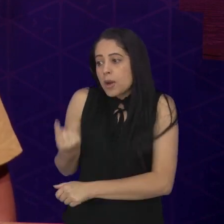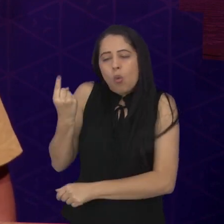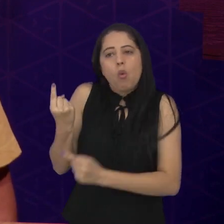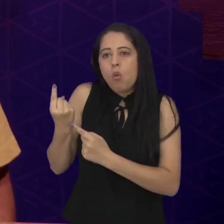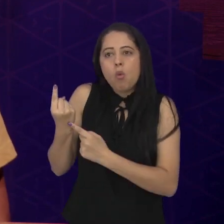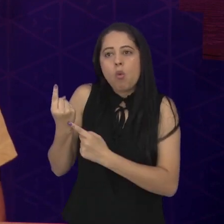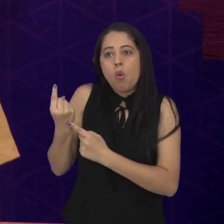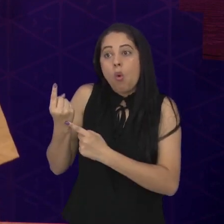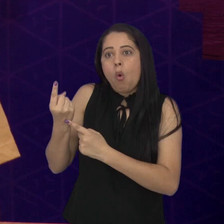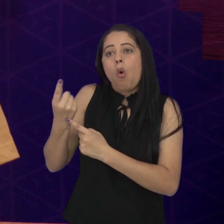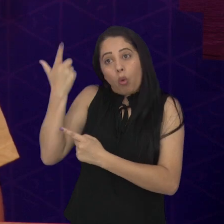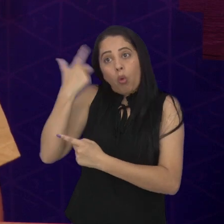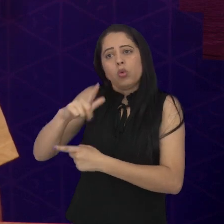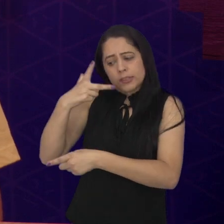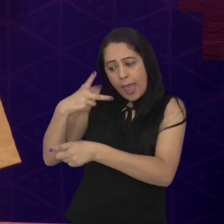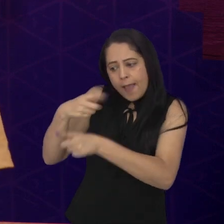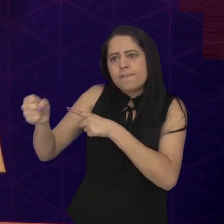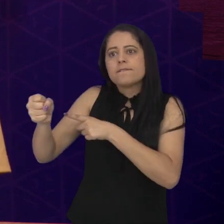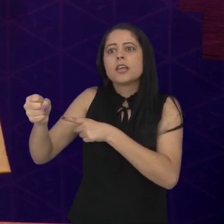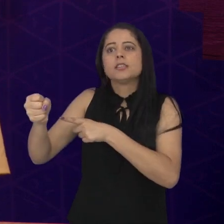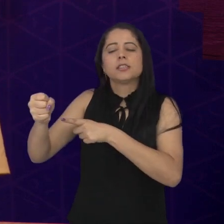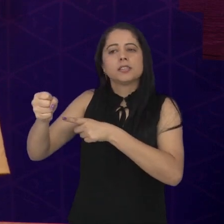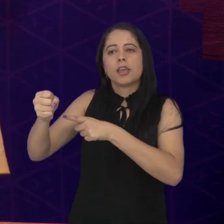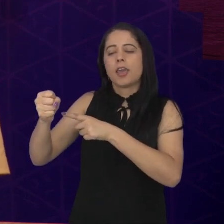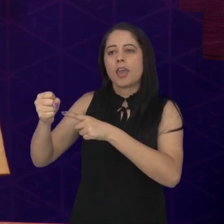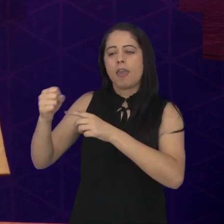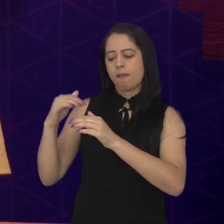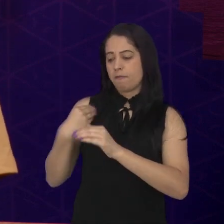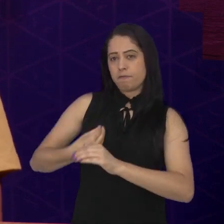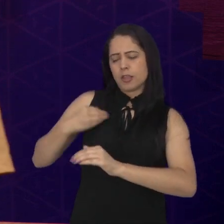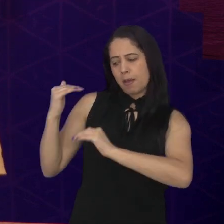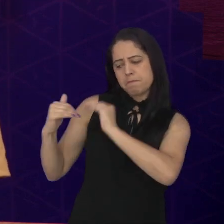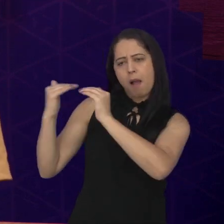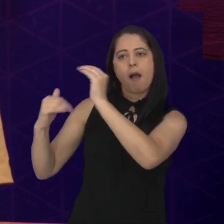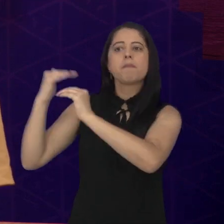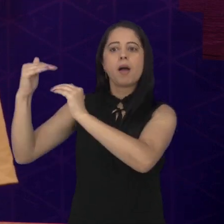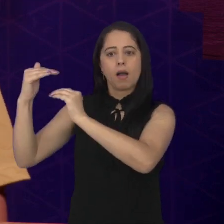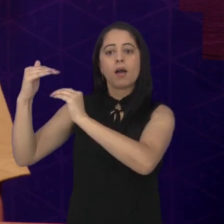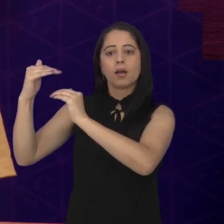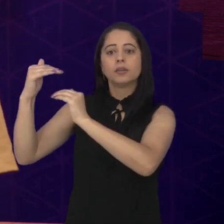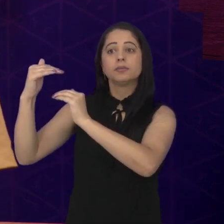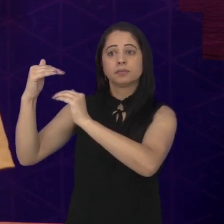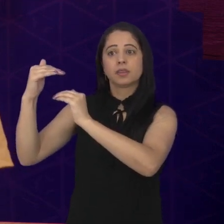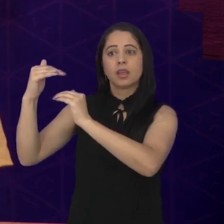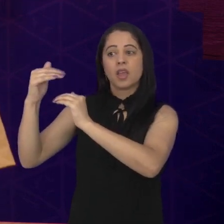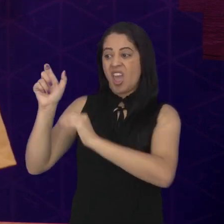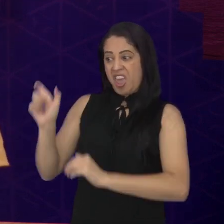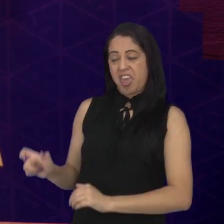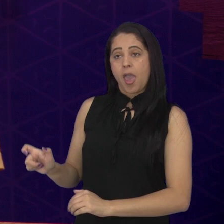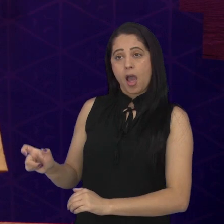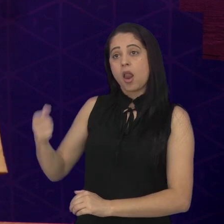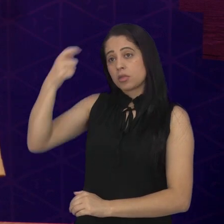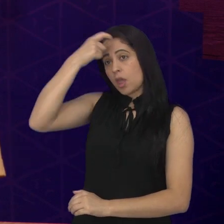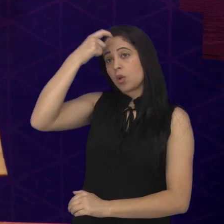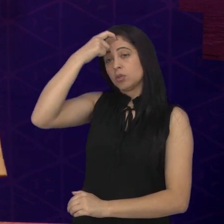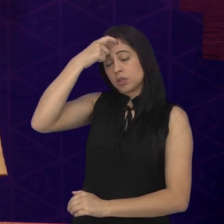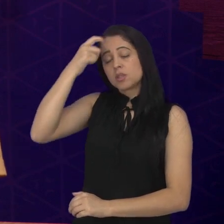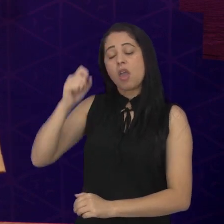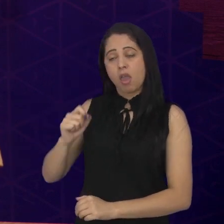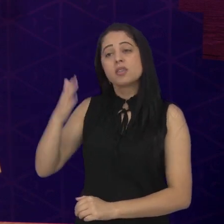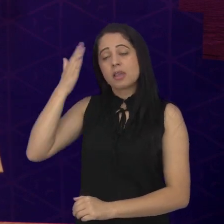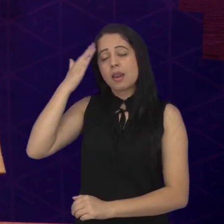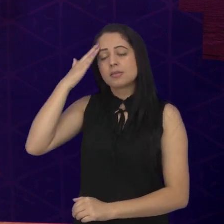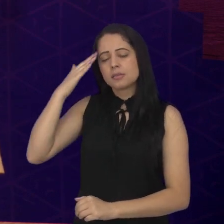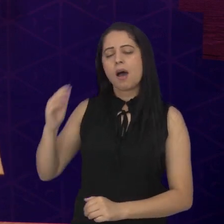classe mais pobre e consegue subir na vida, que elas sobem com essa consciência,